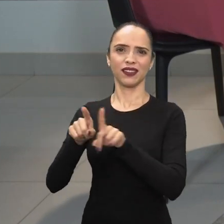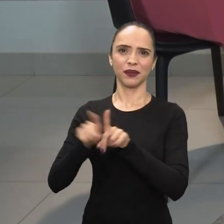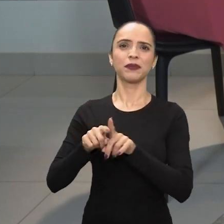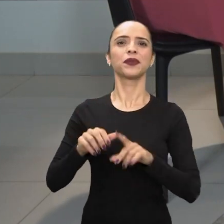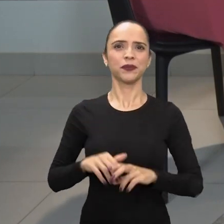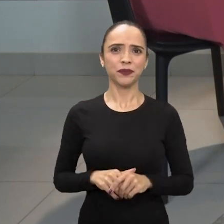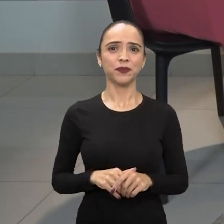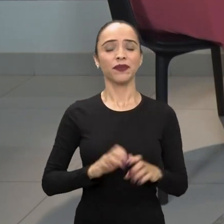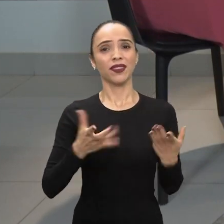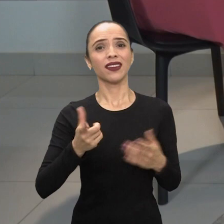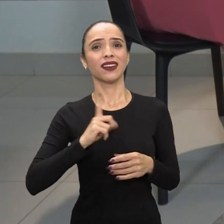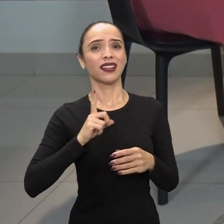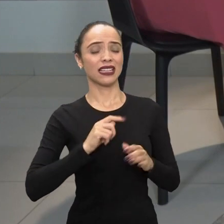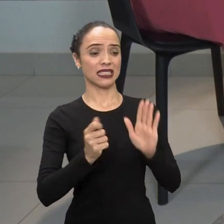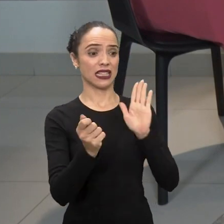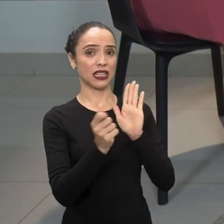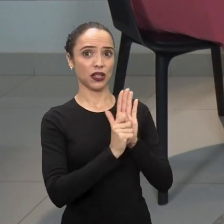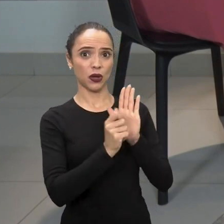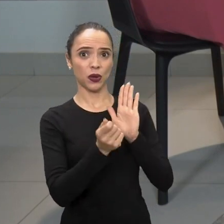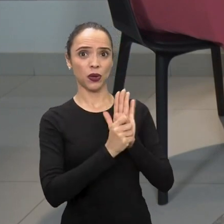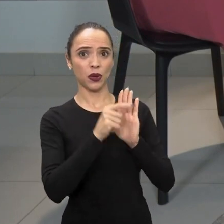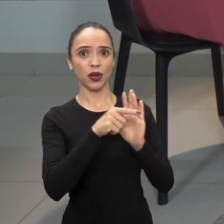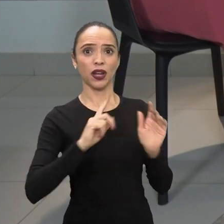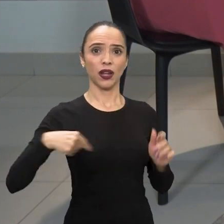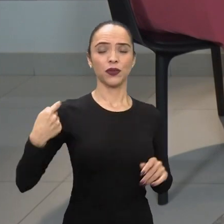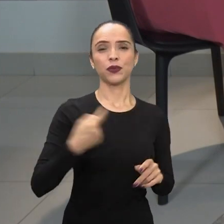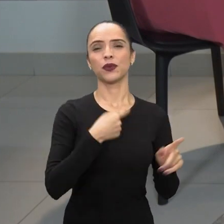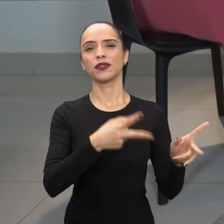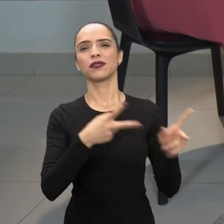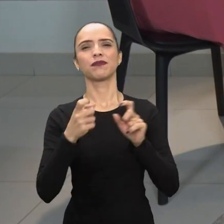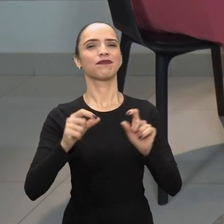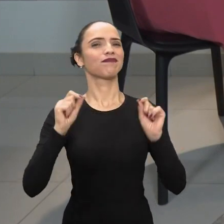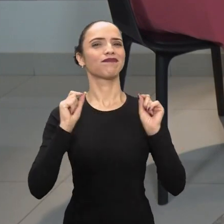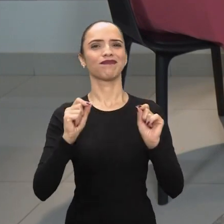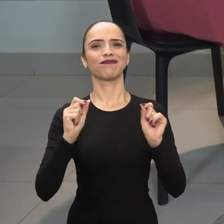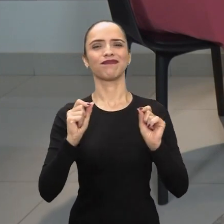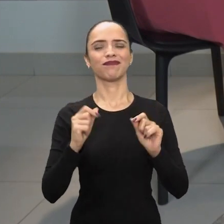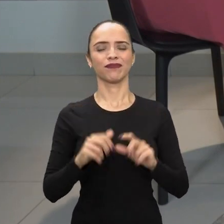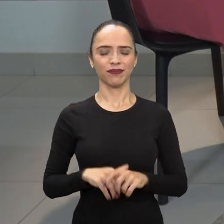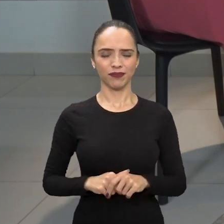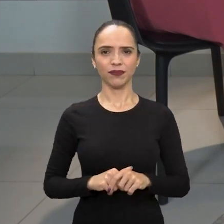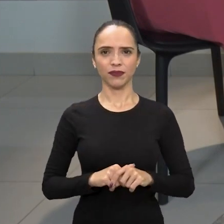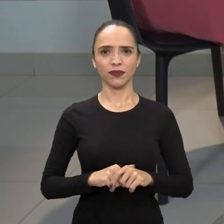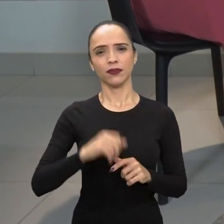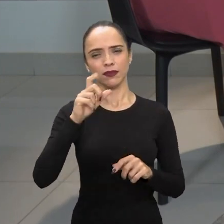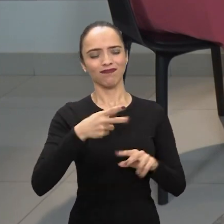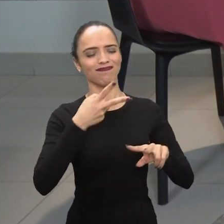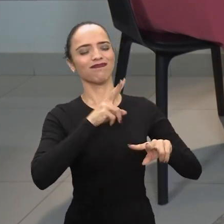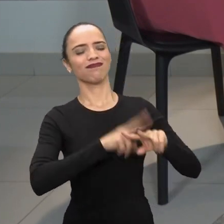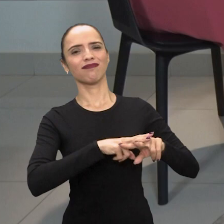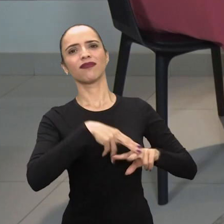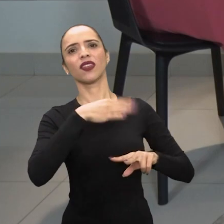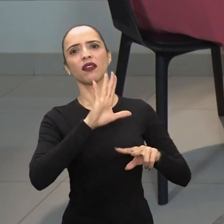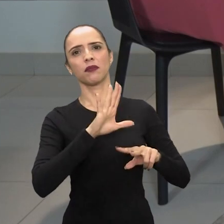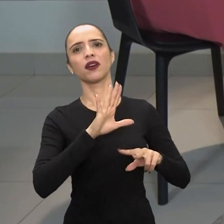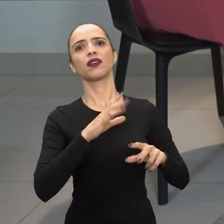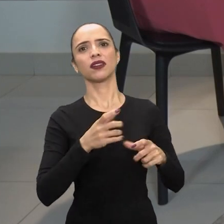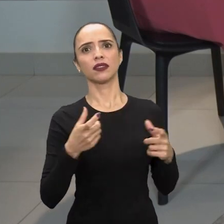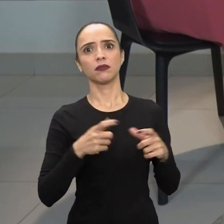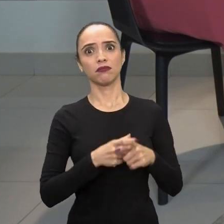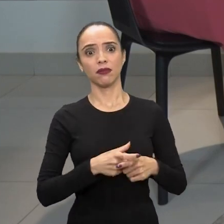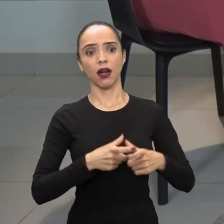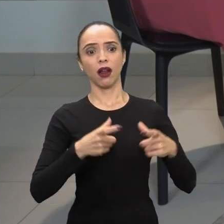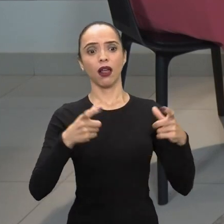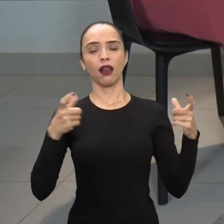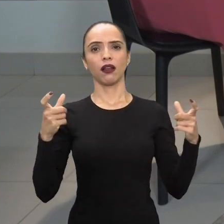nome dessa guerra as drogas o que se vê é justamente esse encarceramento cada